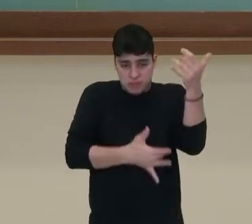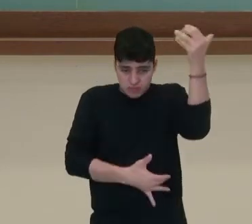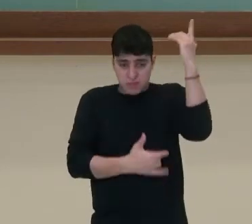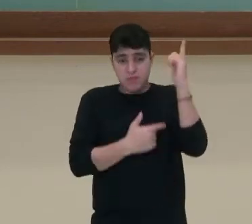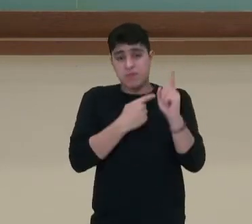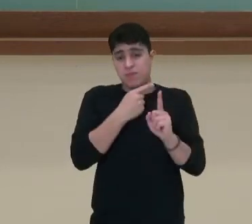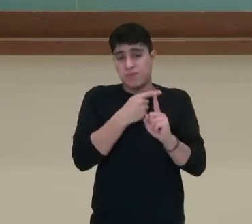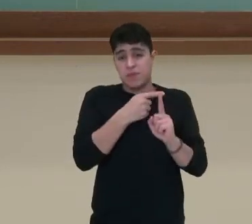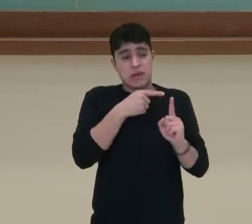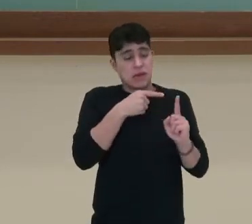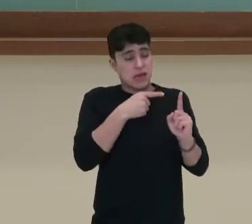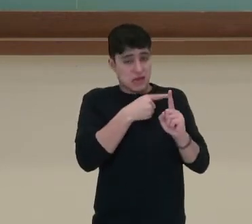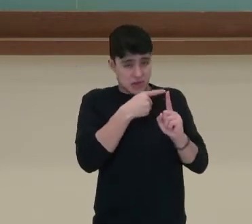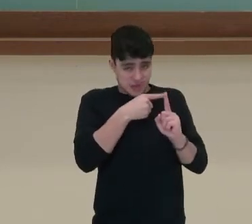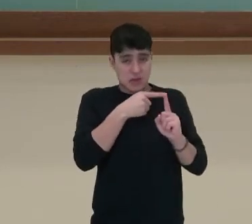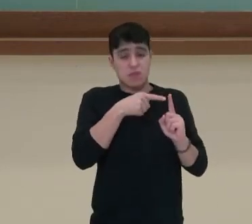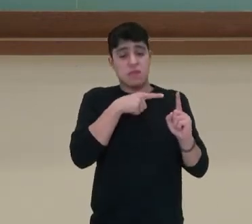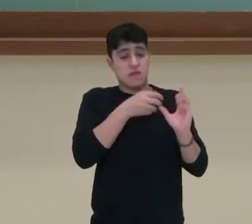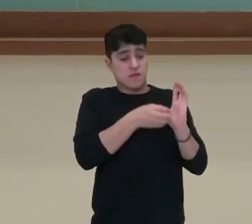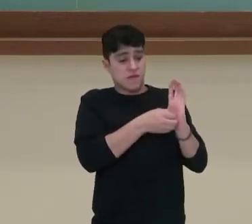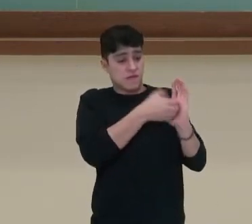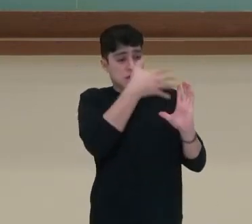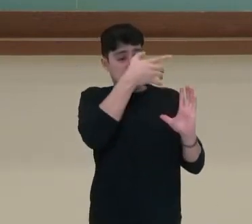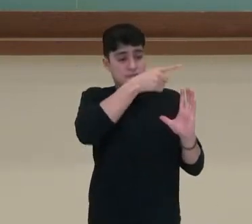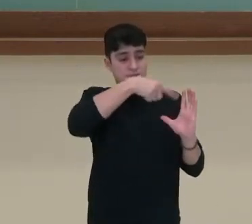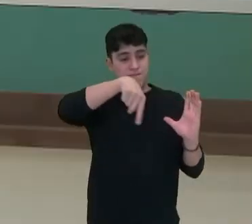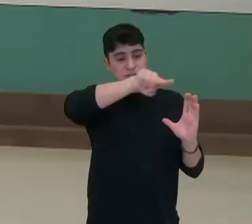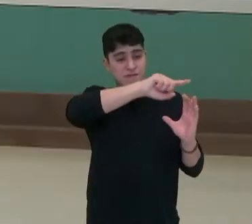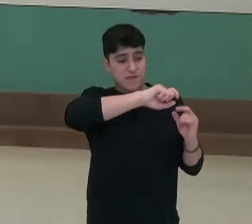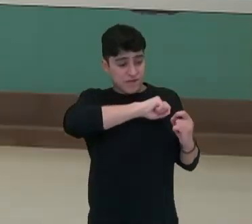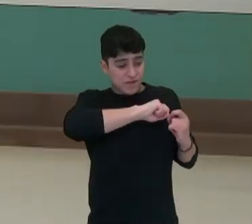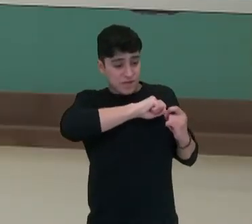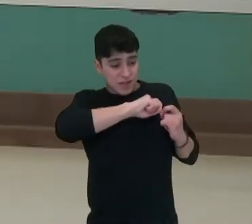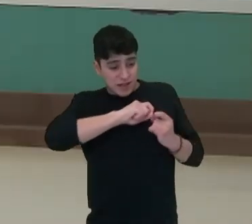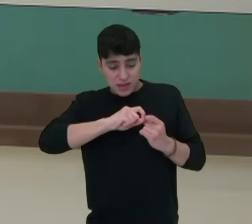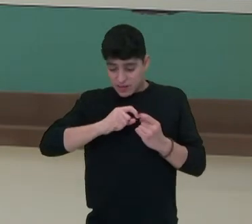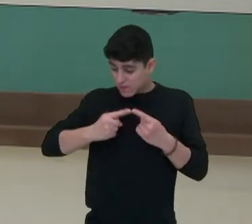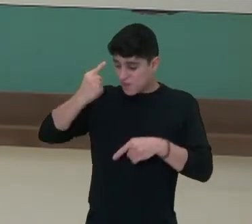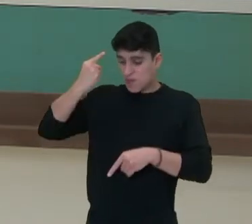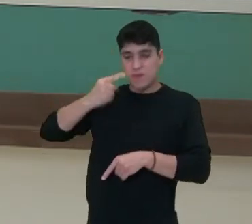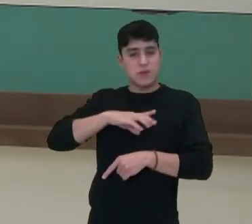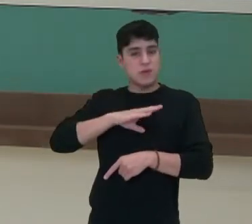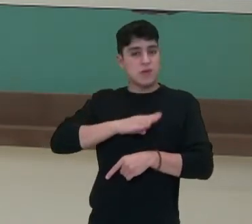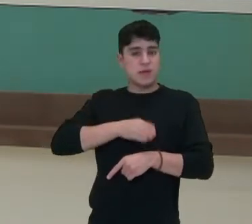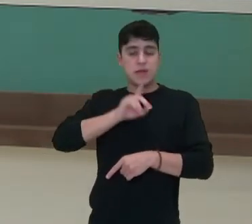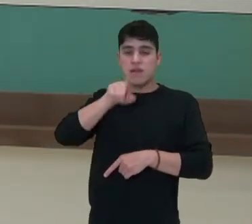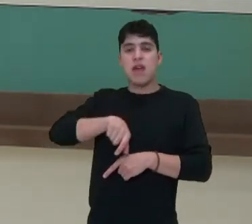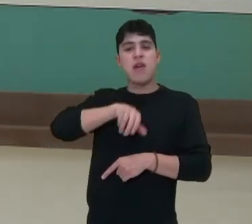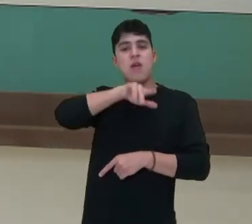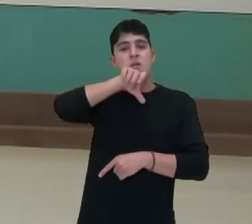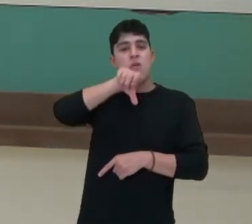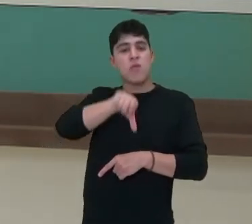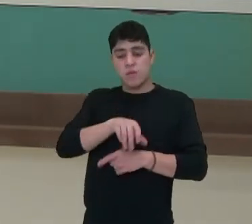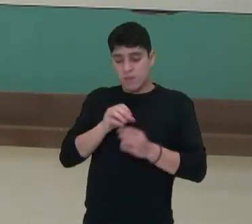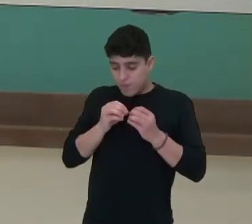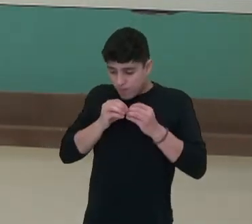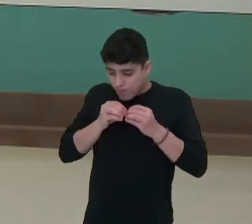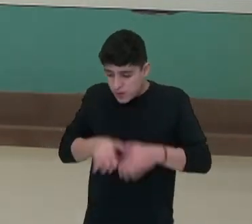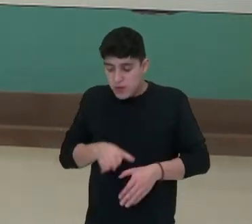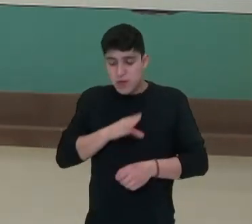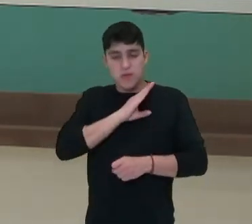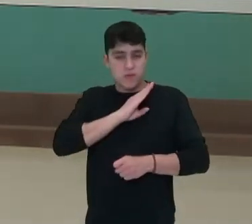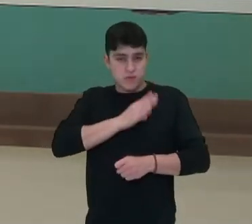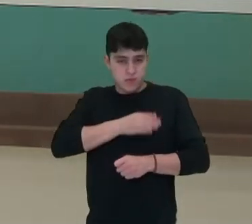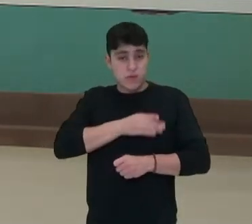são prejudiciais ao sistema cardiovascular. Então, aqui eu vou apresentar algumas para vocês. Então, uma